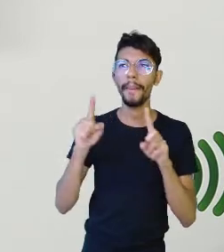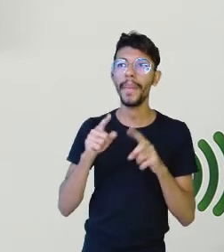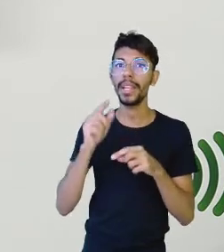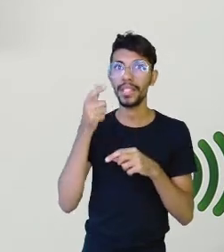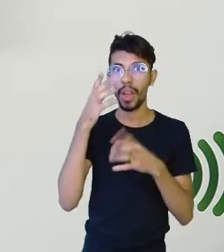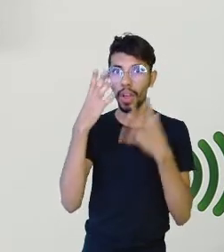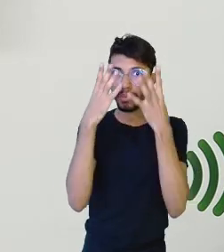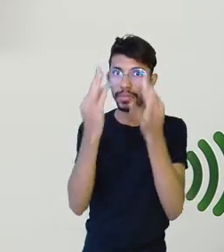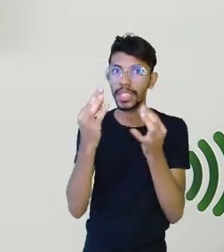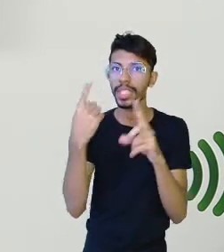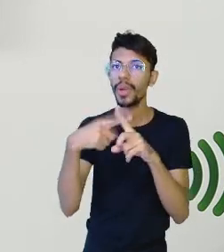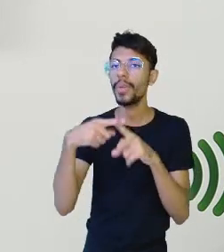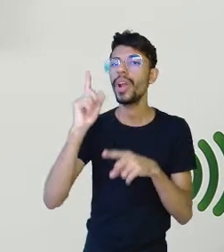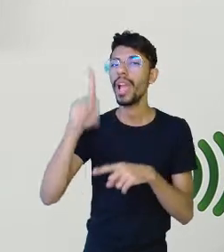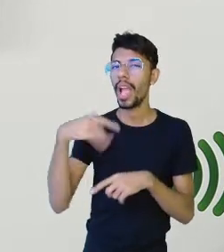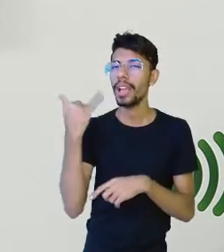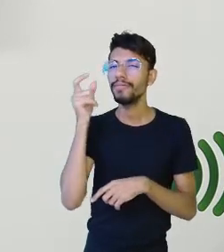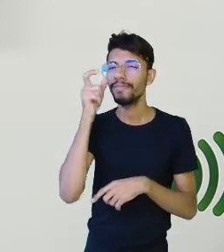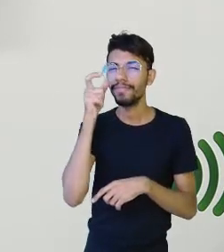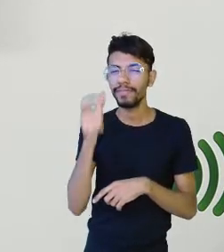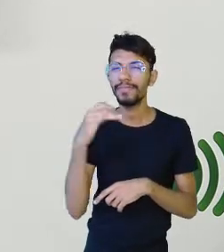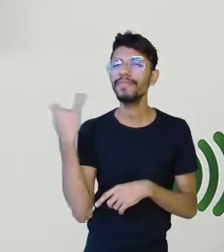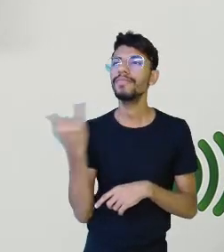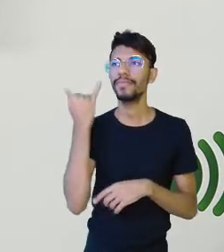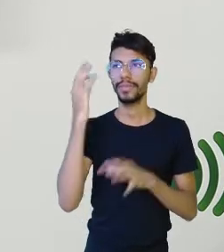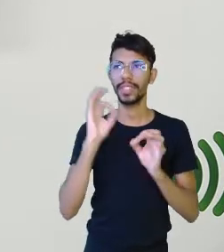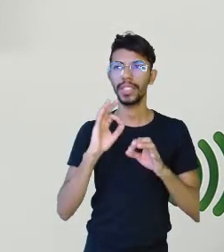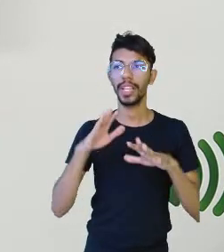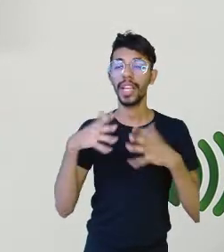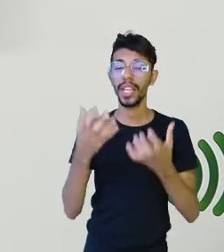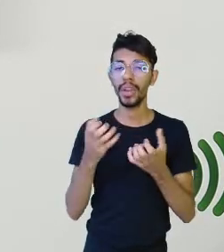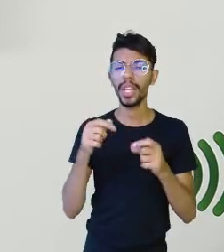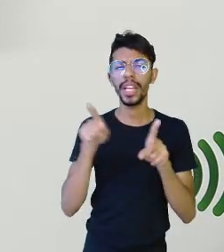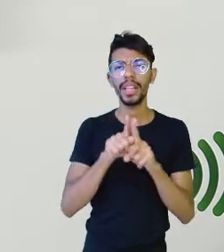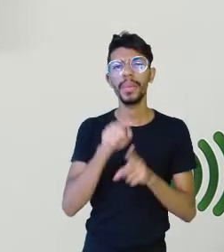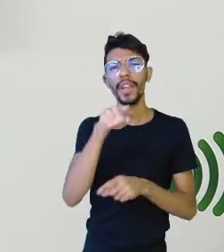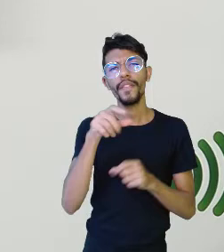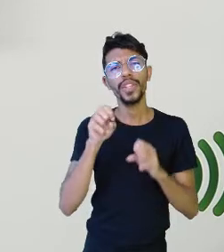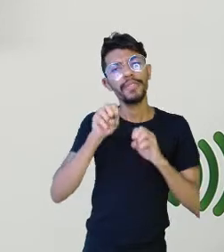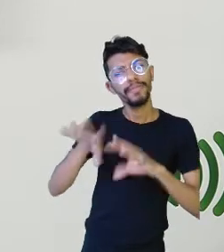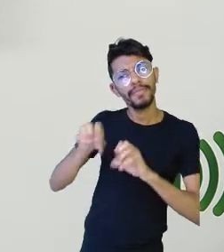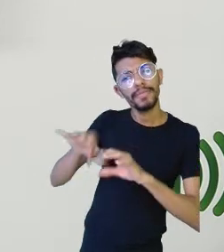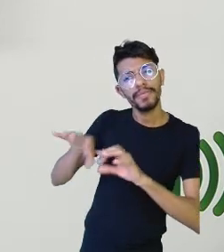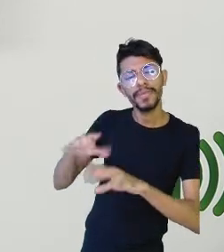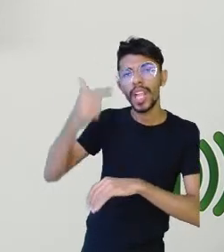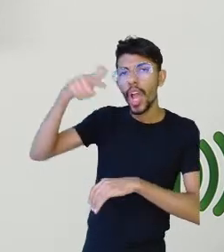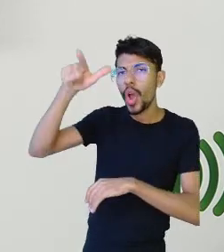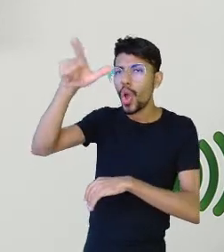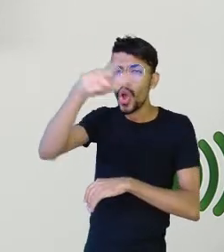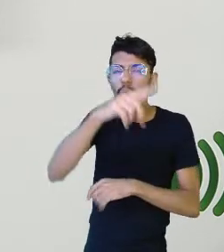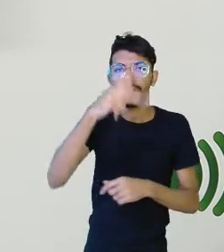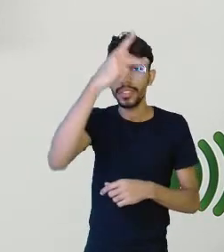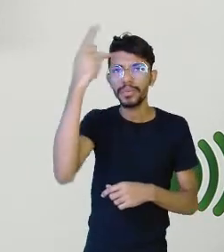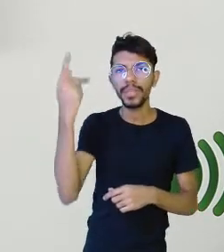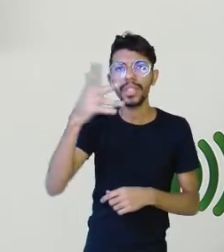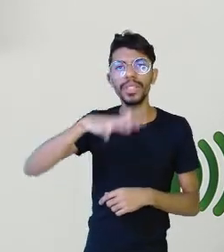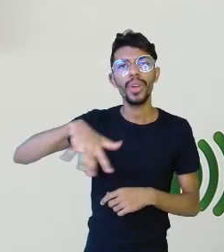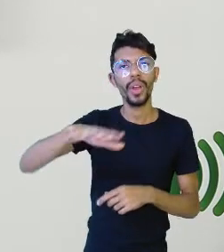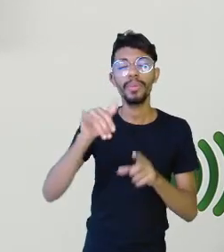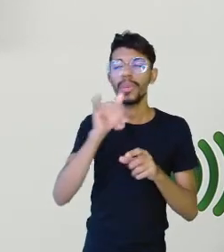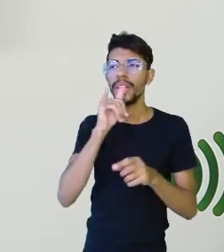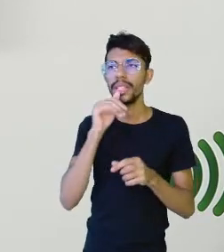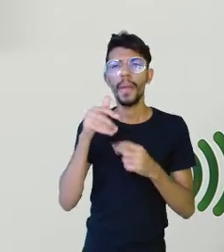você ouvisse, você repassasse para outras pessoas. Quem sabe fazer um desenho, mostrar